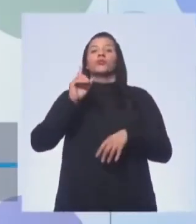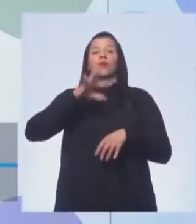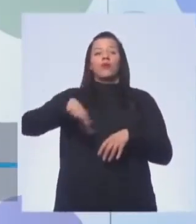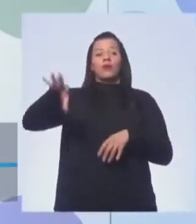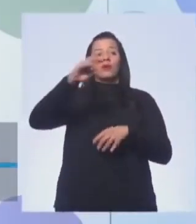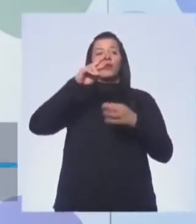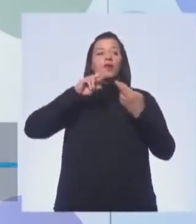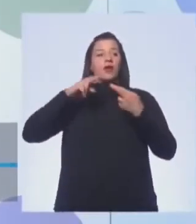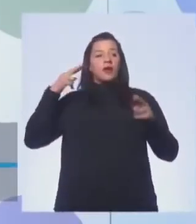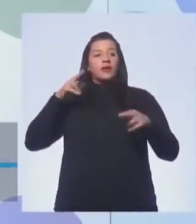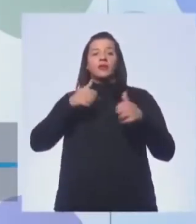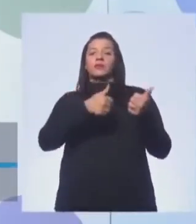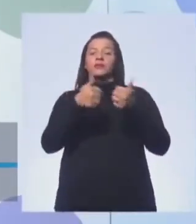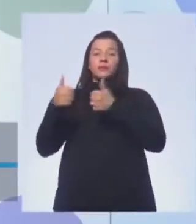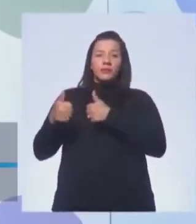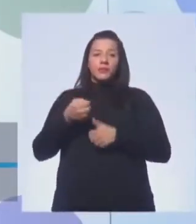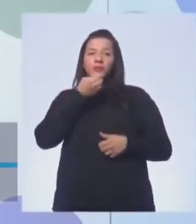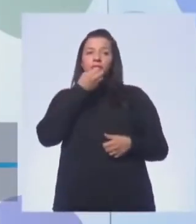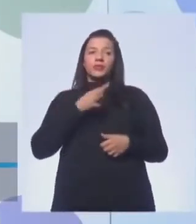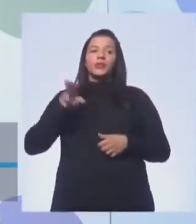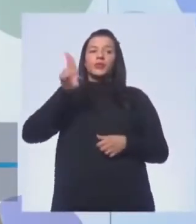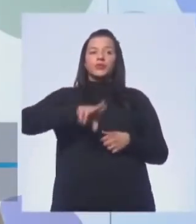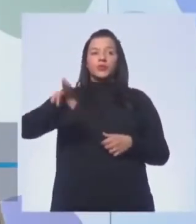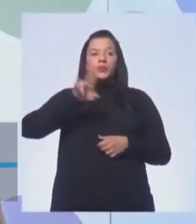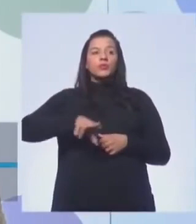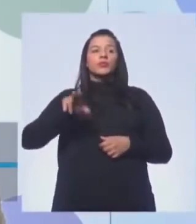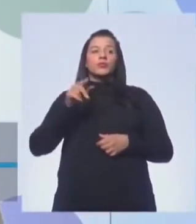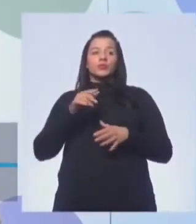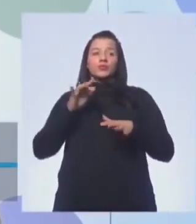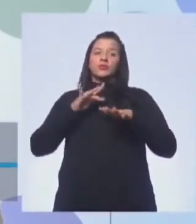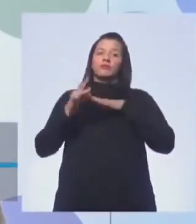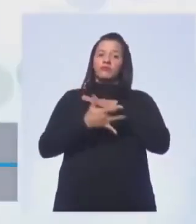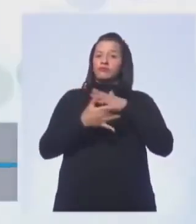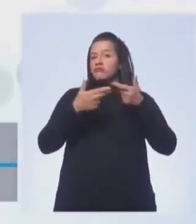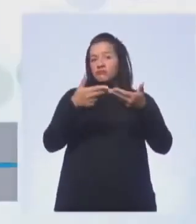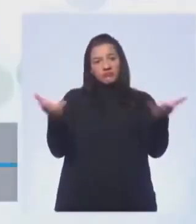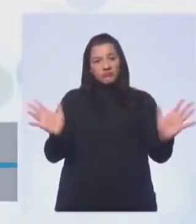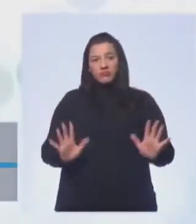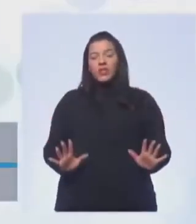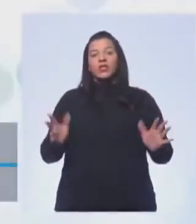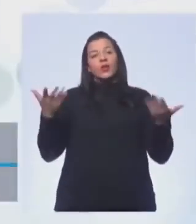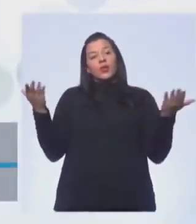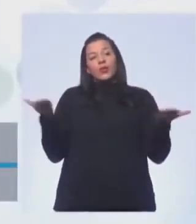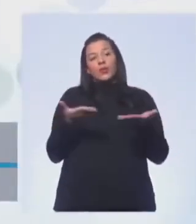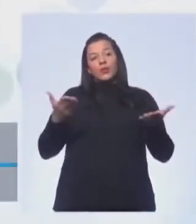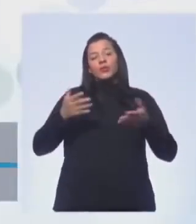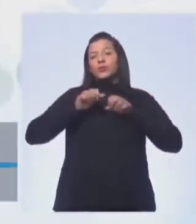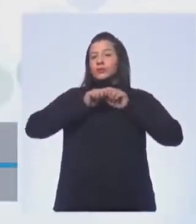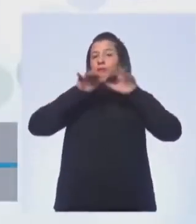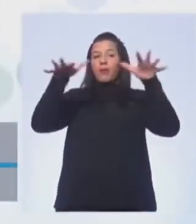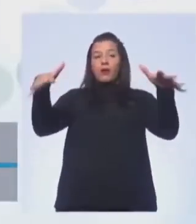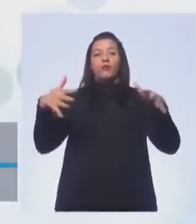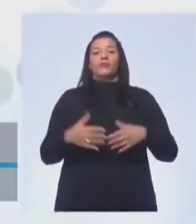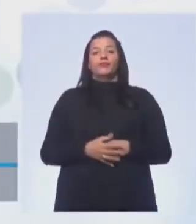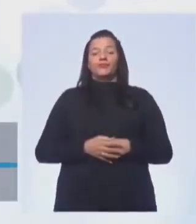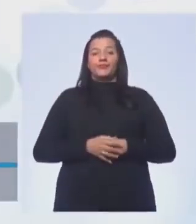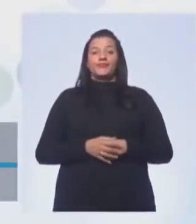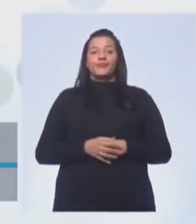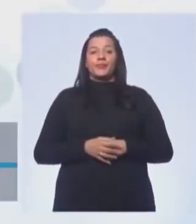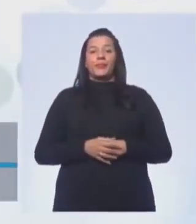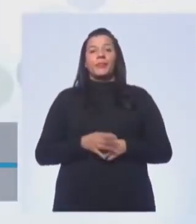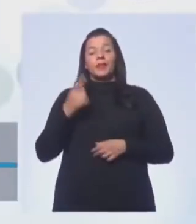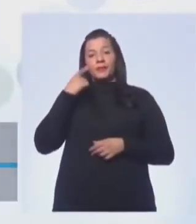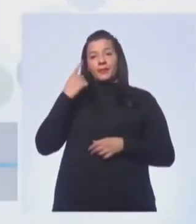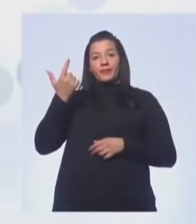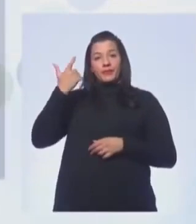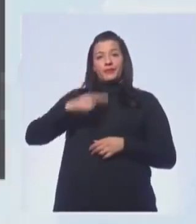muito boa, funciona muito bem, então tá todo mundo antenado. Todo mundo antenado. Então, assim, agora virou uma tendência mesmo. Virou uma tendência, né? Não tem jeito. Vamos ao gráfico,